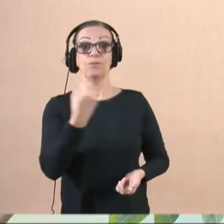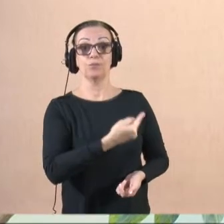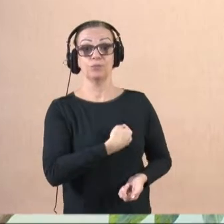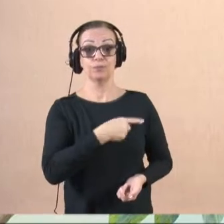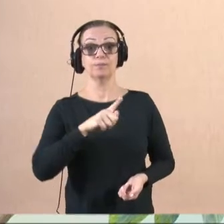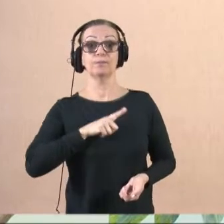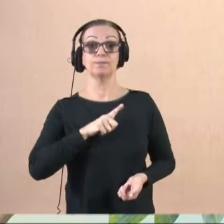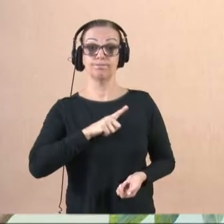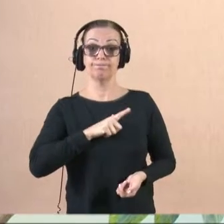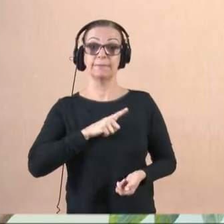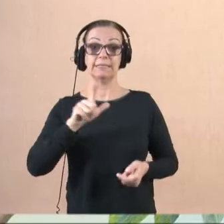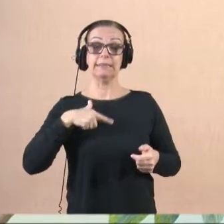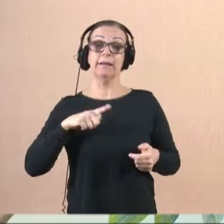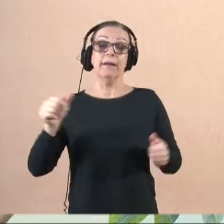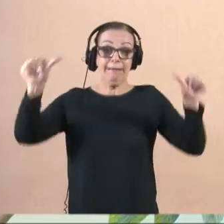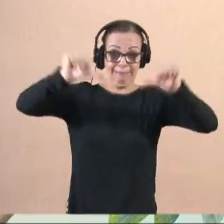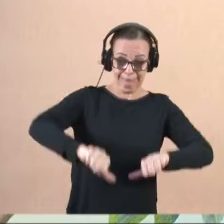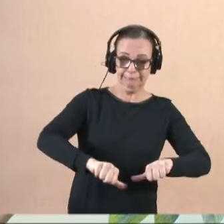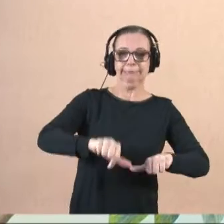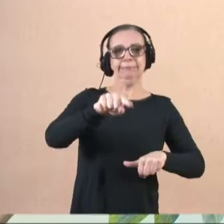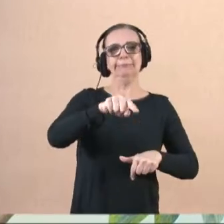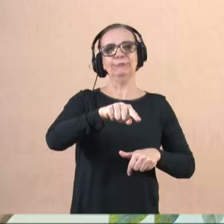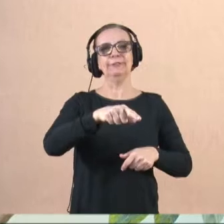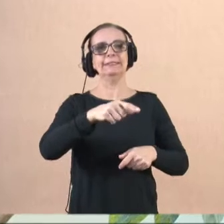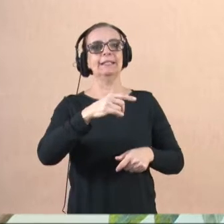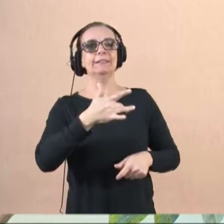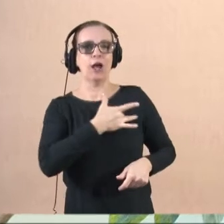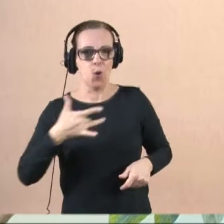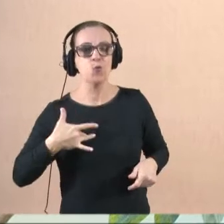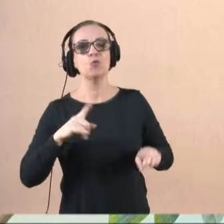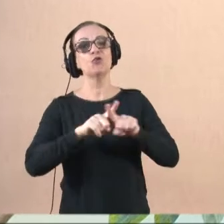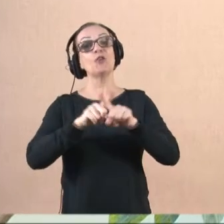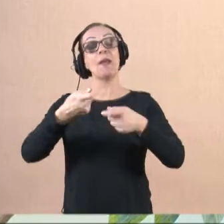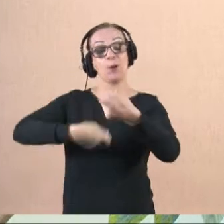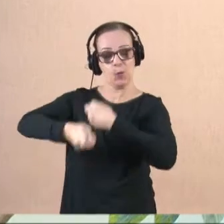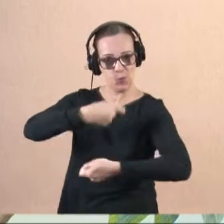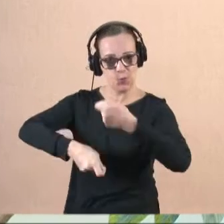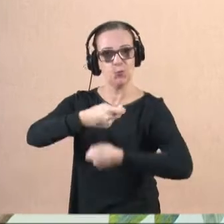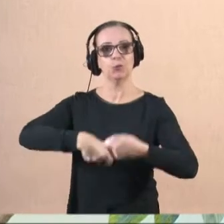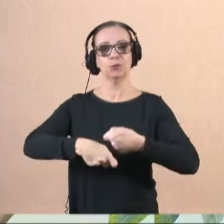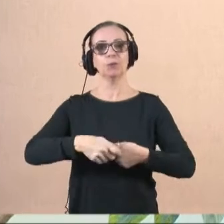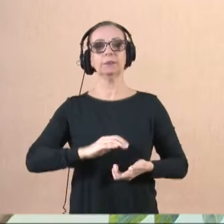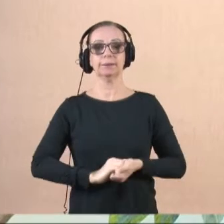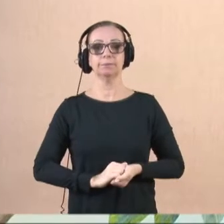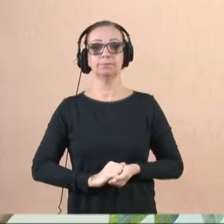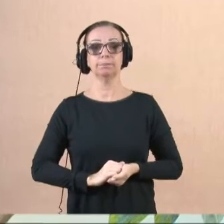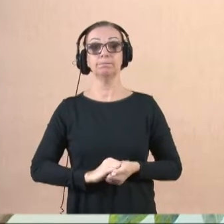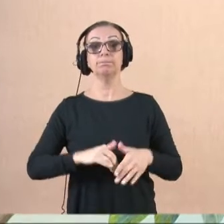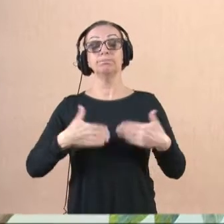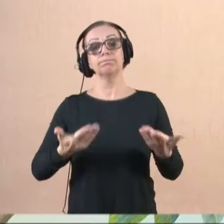passando por uma crise e sanitária e econômica a situação é bem gramática né e